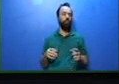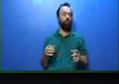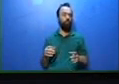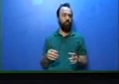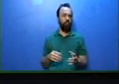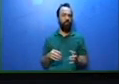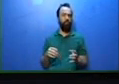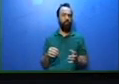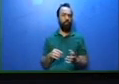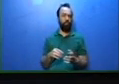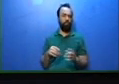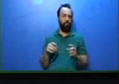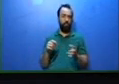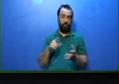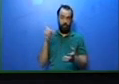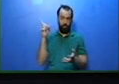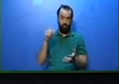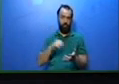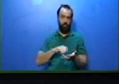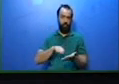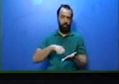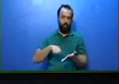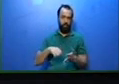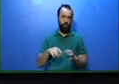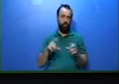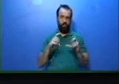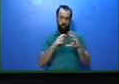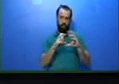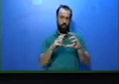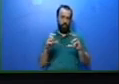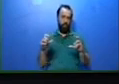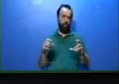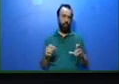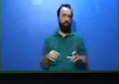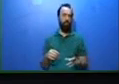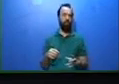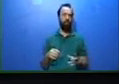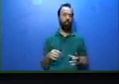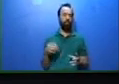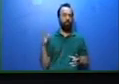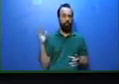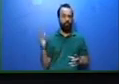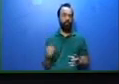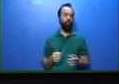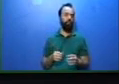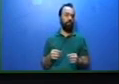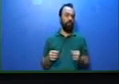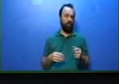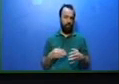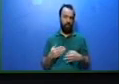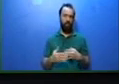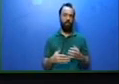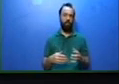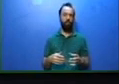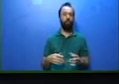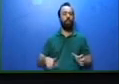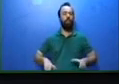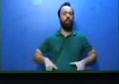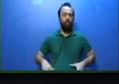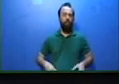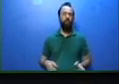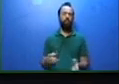Paulo, tá? Fundou a revista em quadrinhos chamada Balão, quando tinha 21 anos. A partir daí, colaborou em